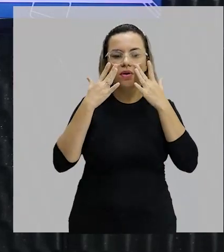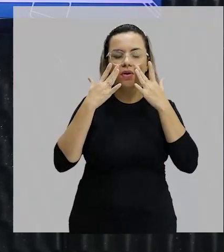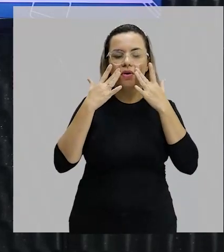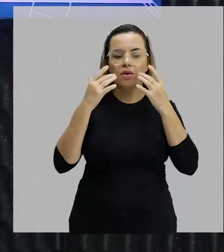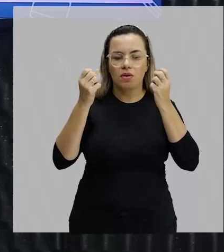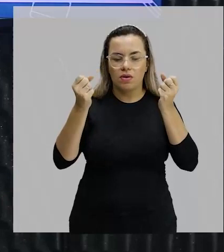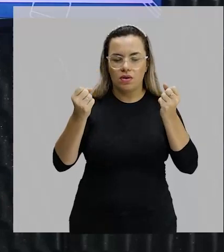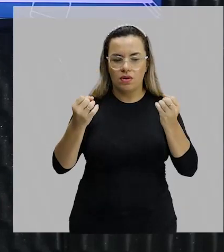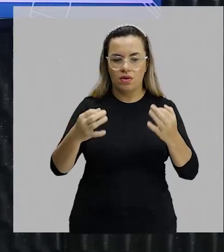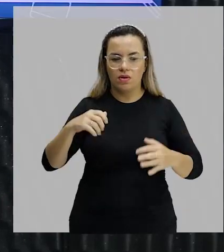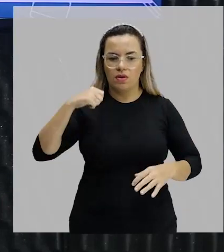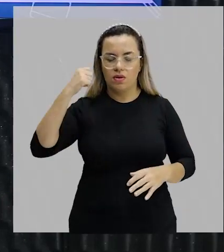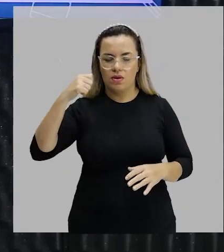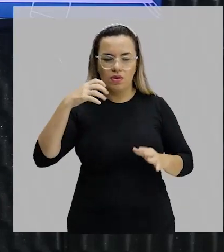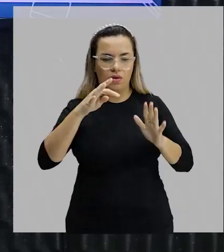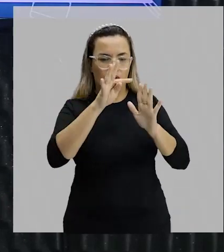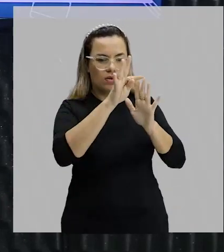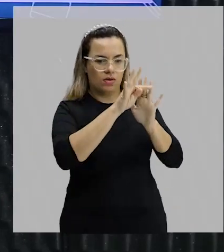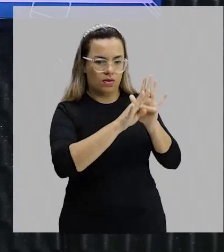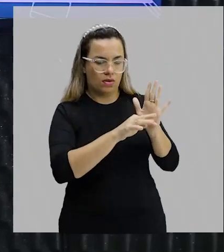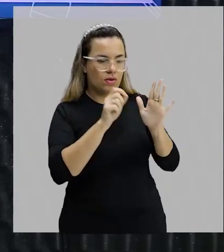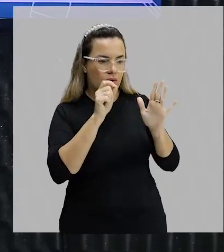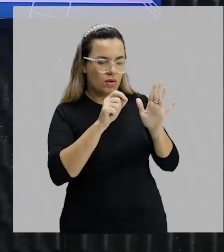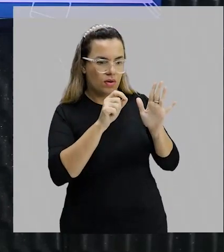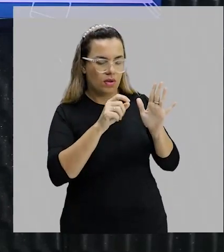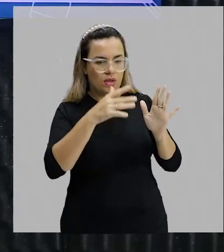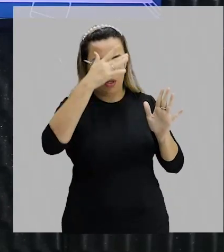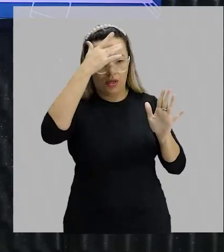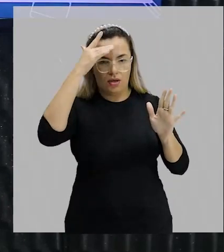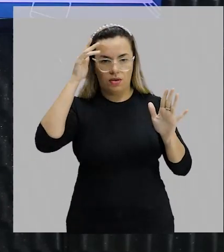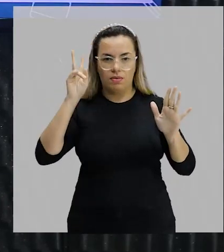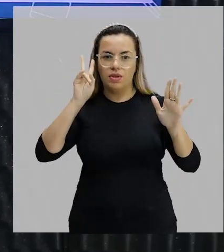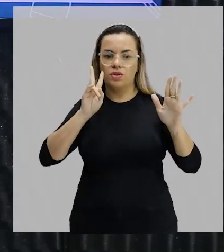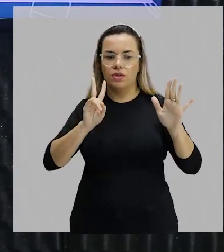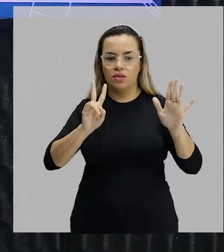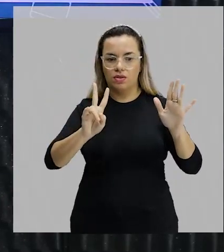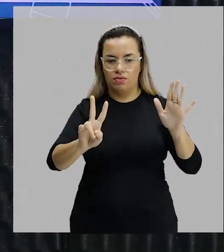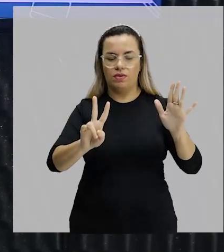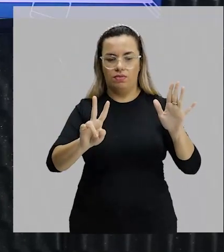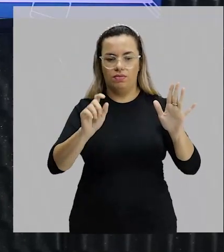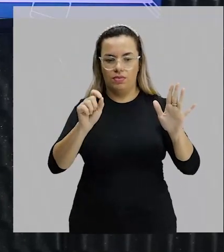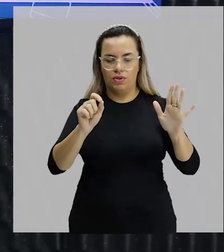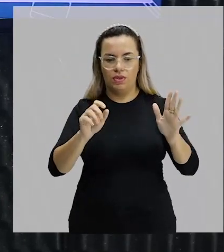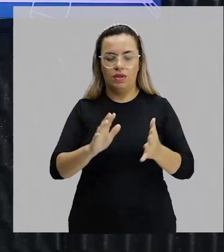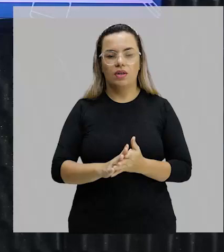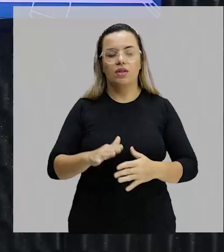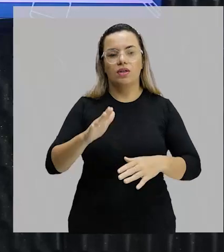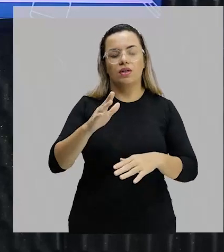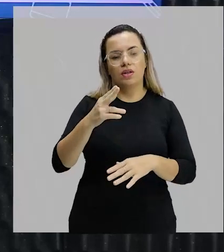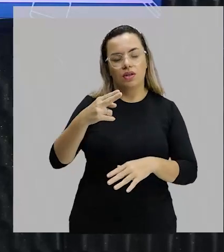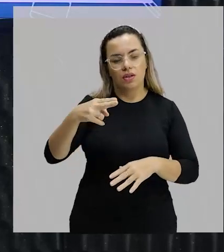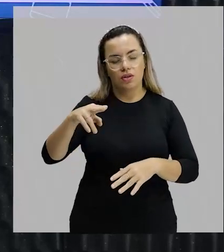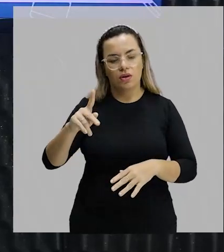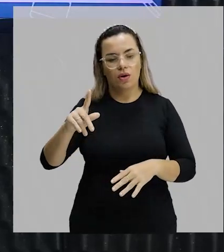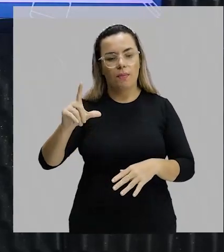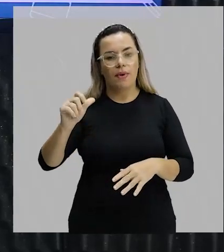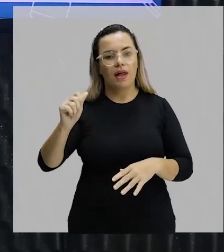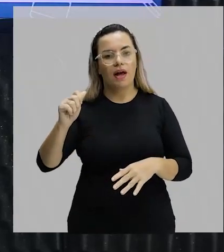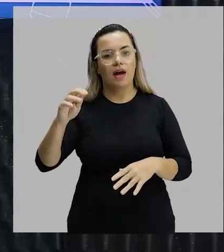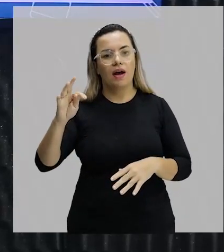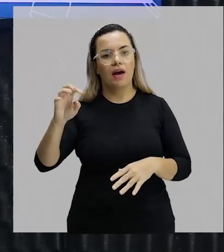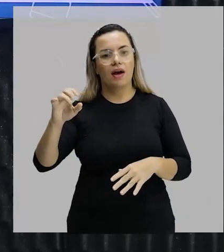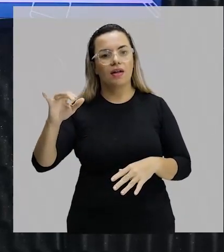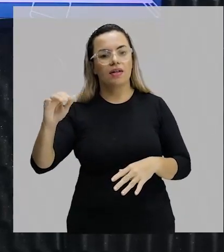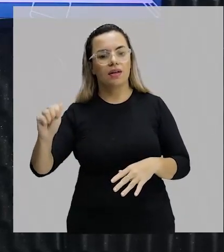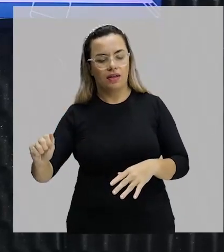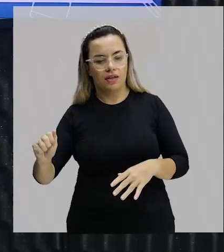que são o ator, o texto e o público, que também é chamado de plateia. Depende muito de uma série de análises, de teóricos, que a gente não vai